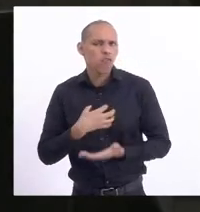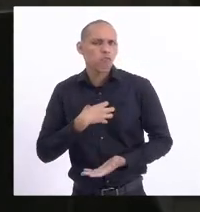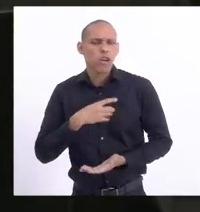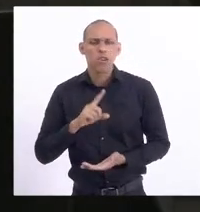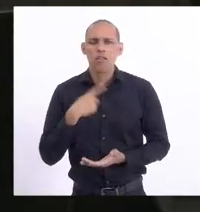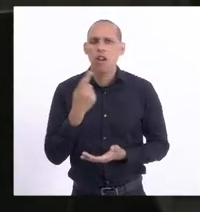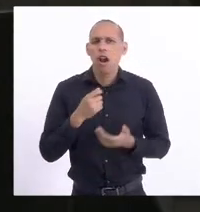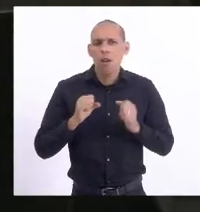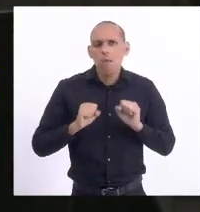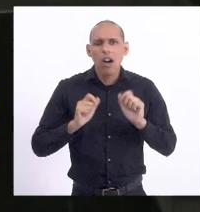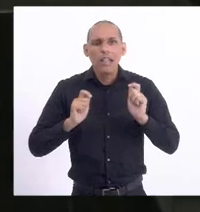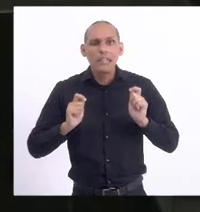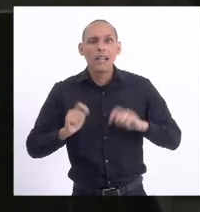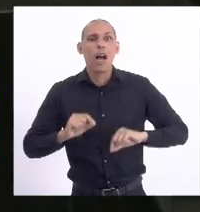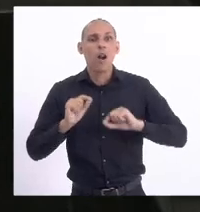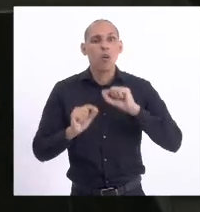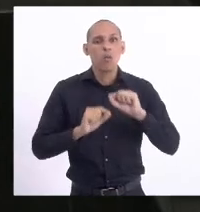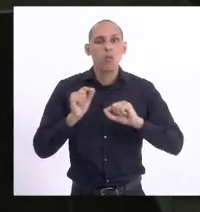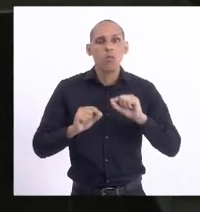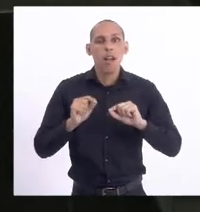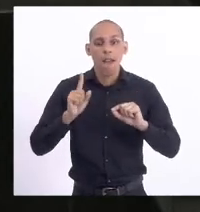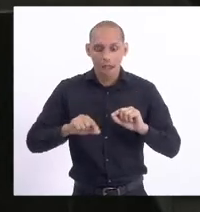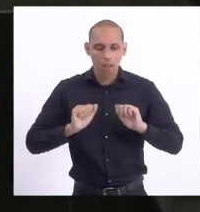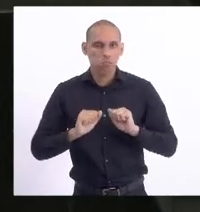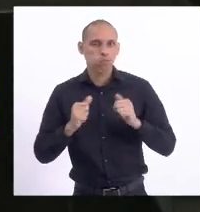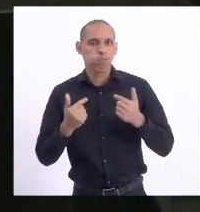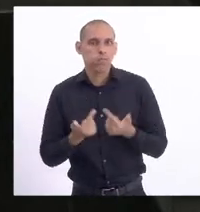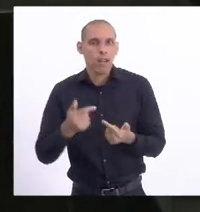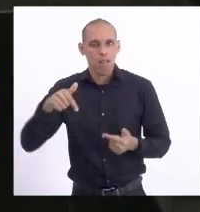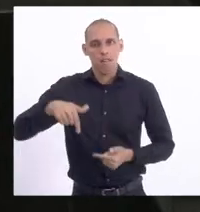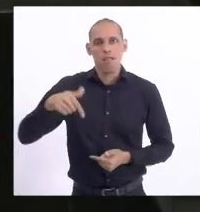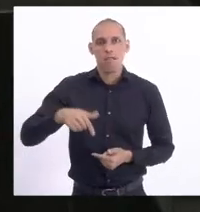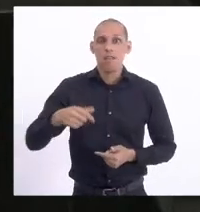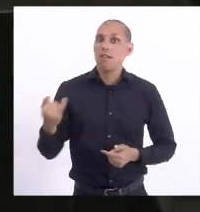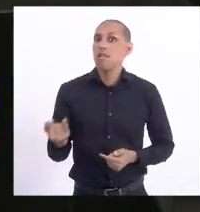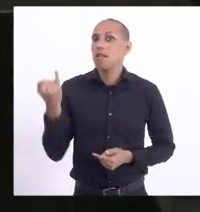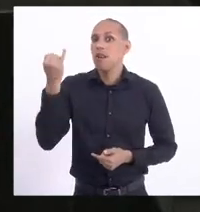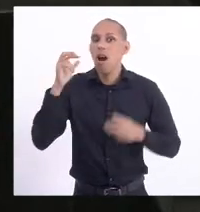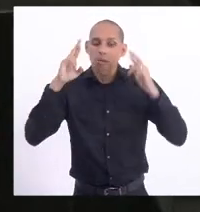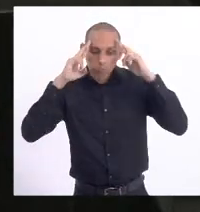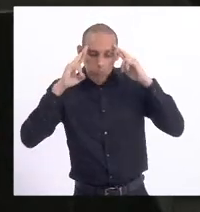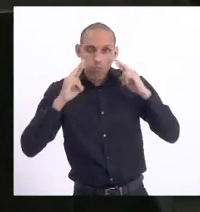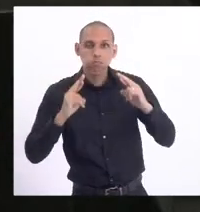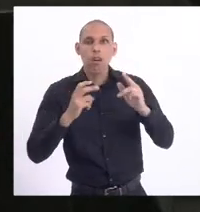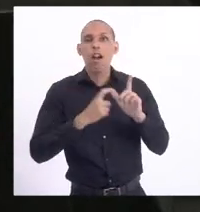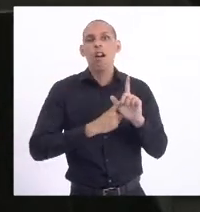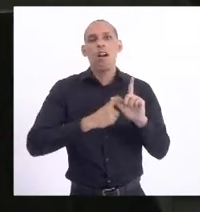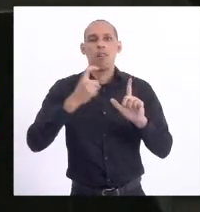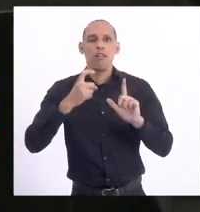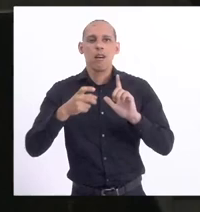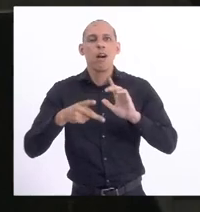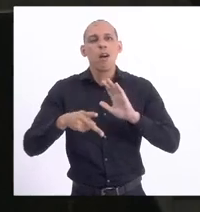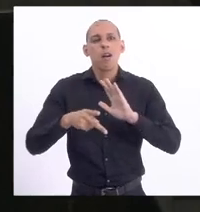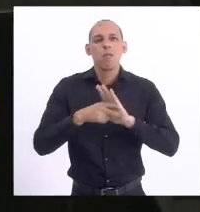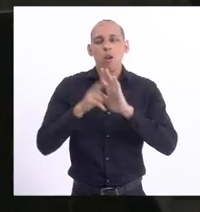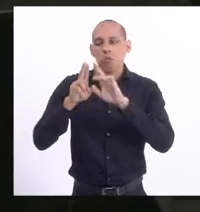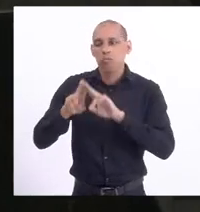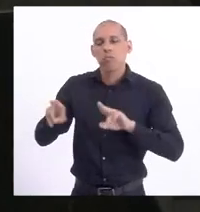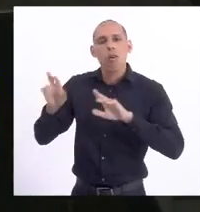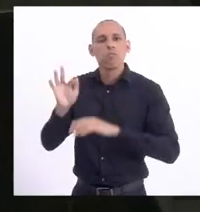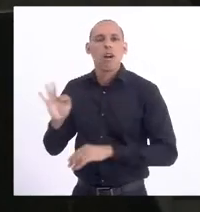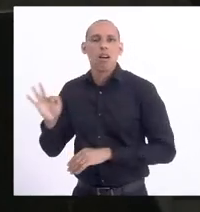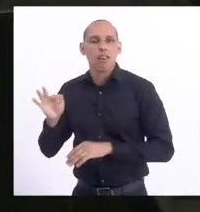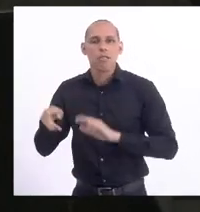possamos, enquanto casa legislativa, é importante respeitar a autonomia universitária das universidades